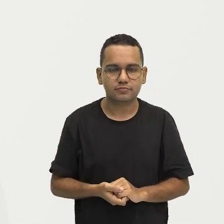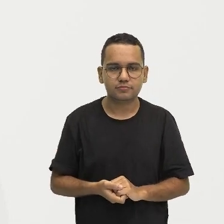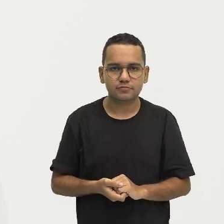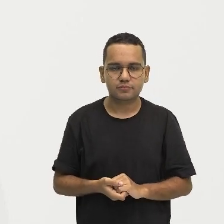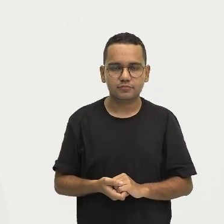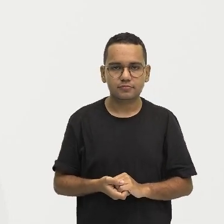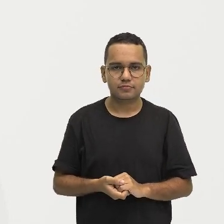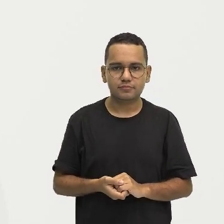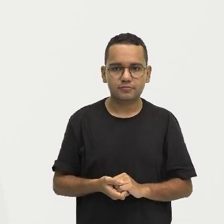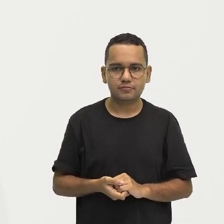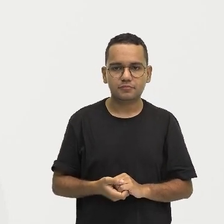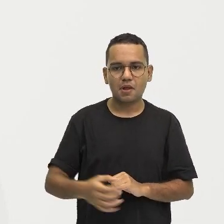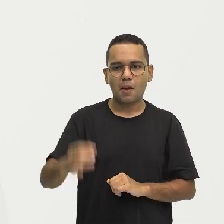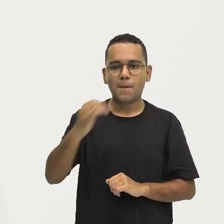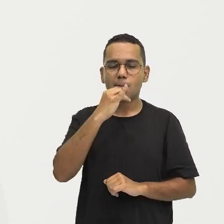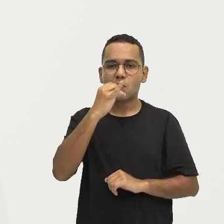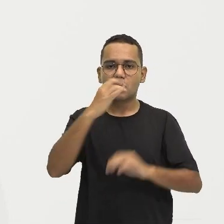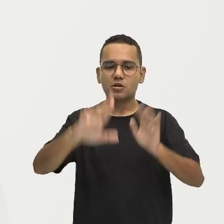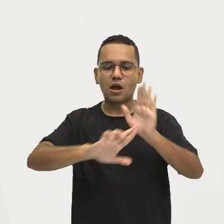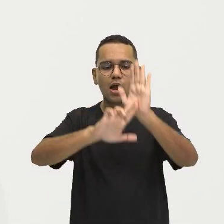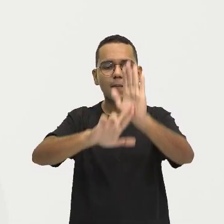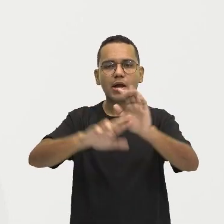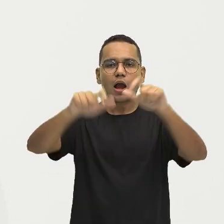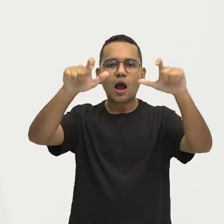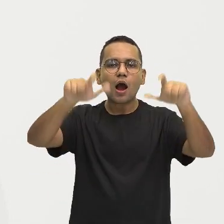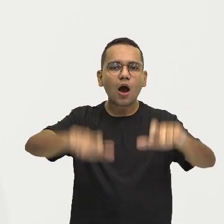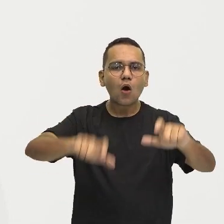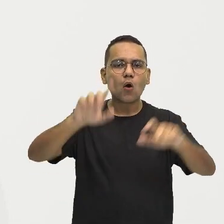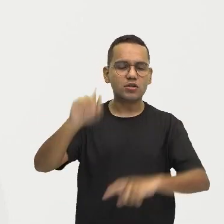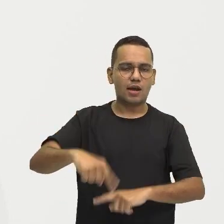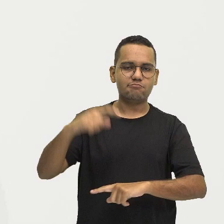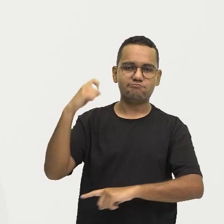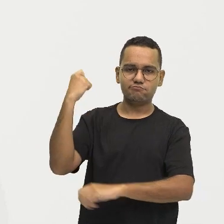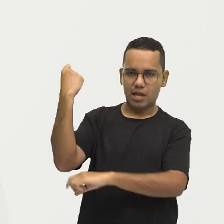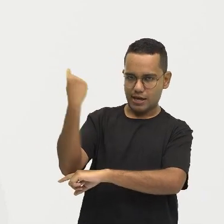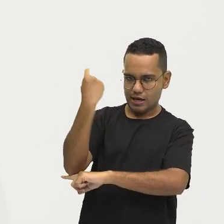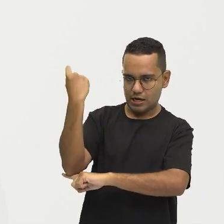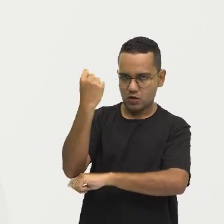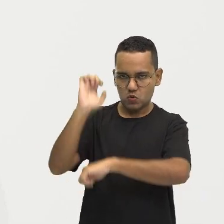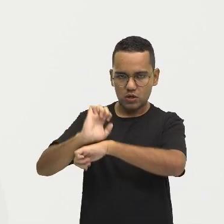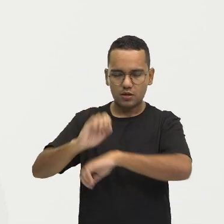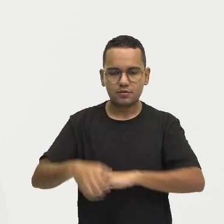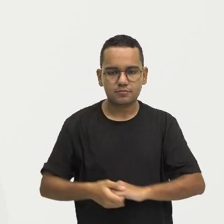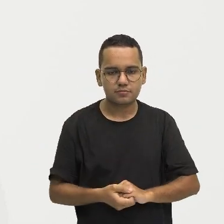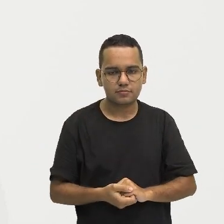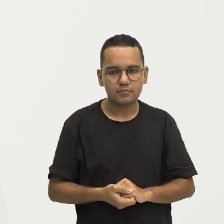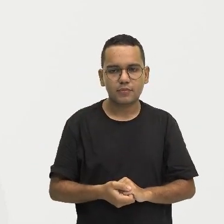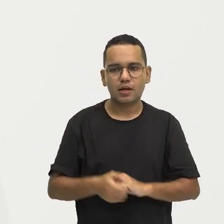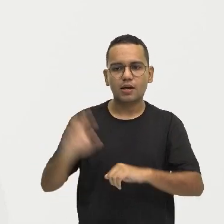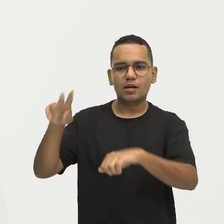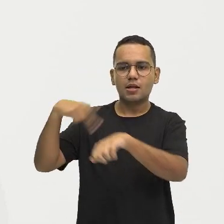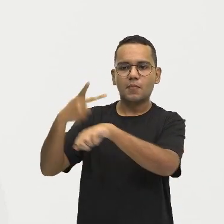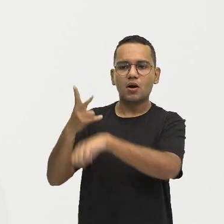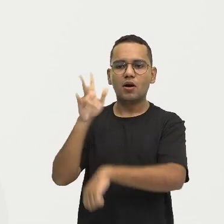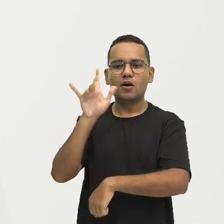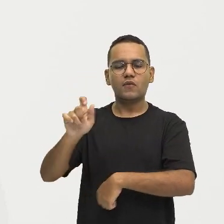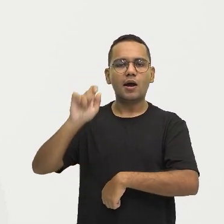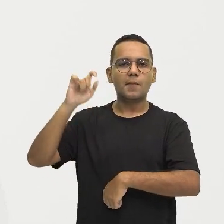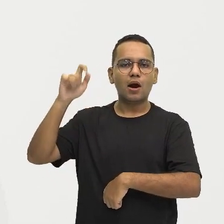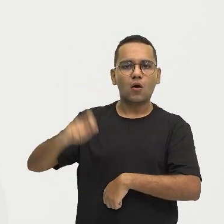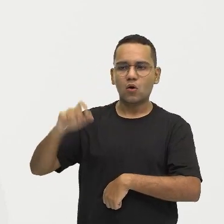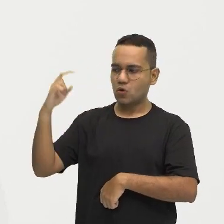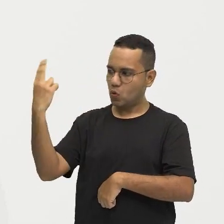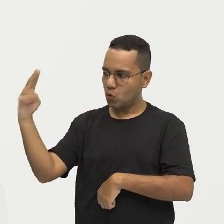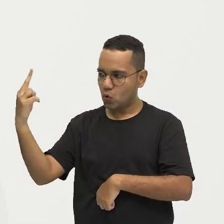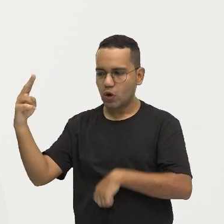apenas na região aqui de Rio Grande do Sul, tá? E aí ele vai se estender ali para o Uruguai e para a